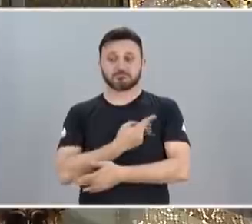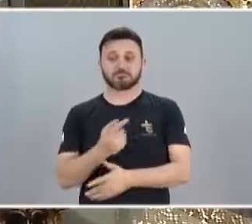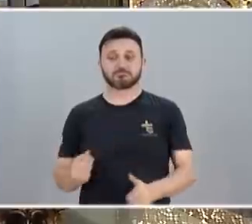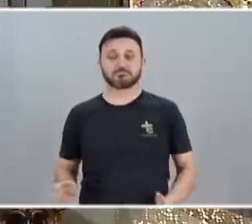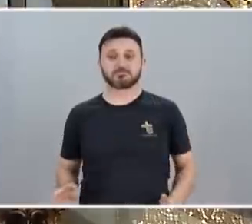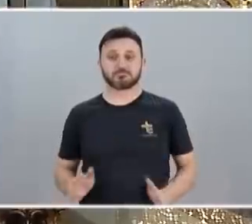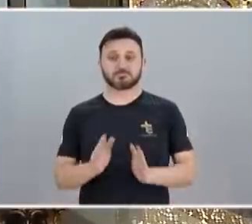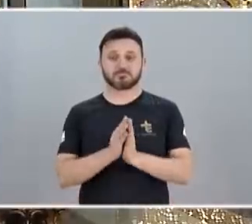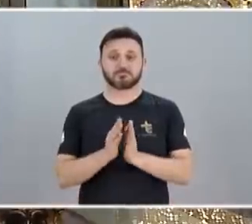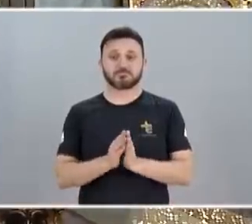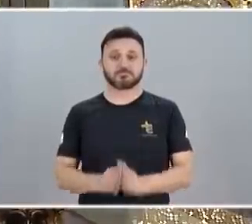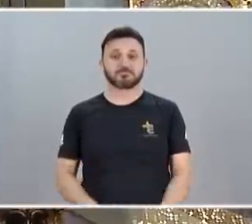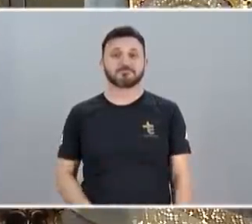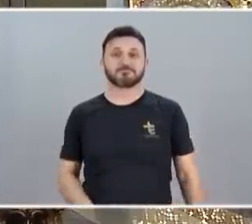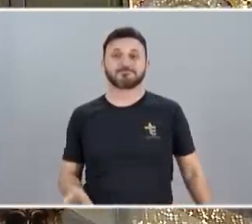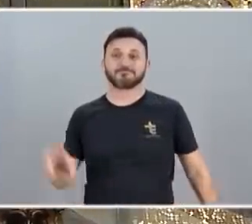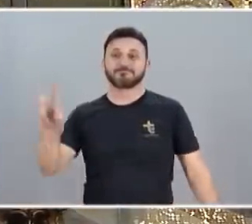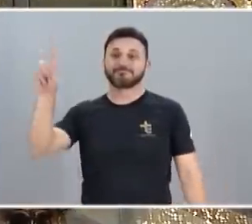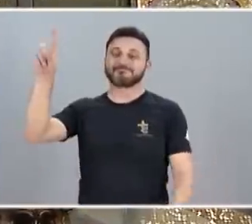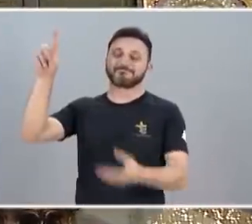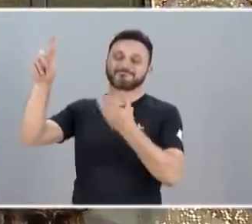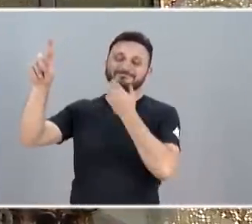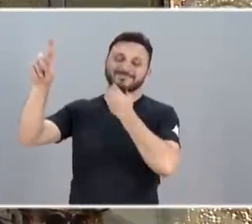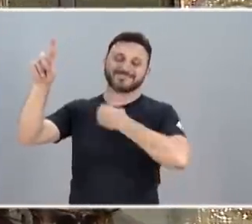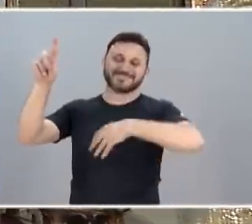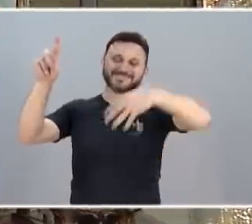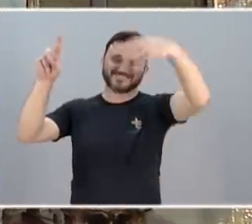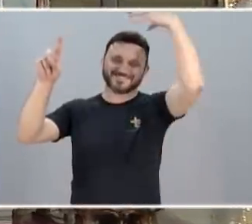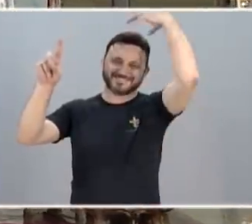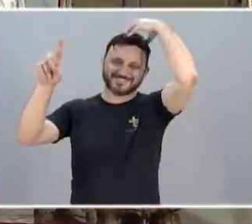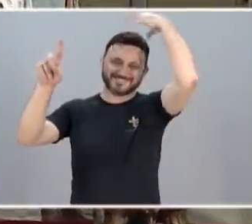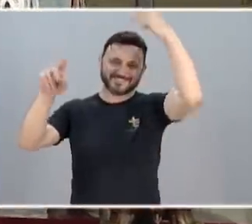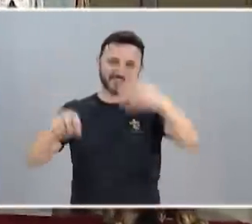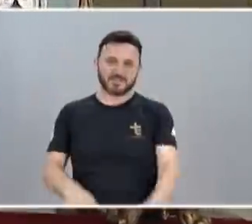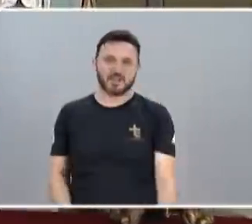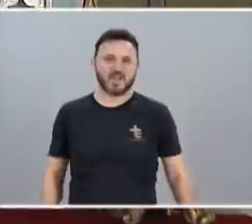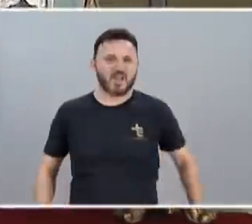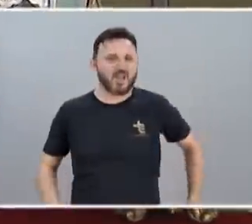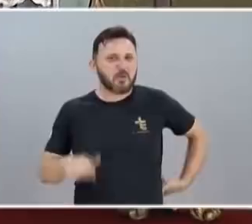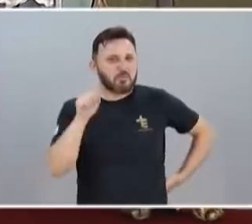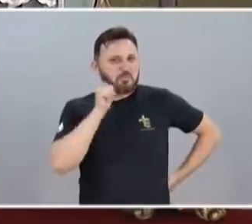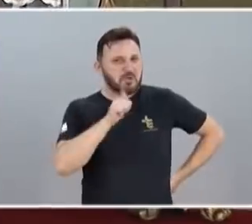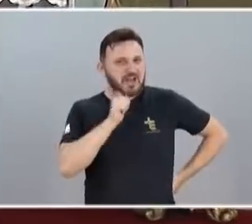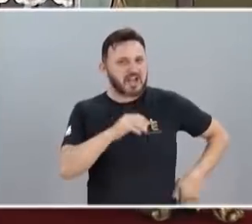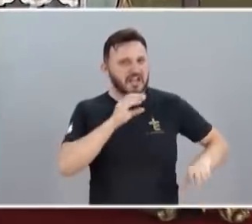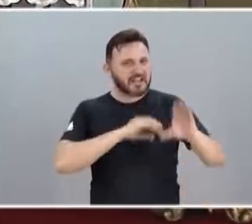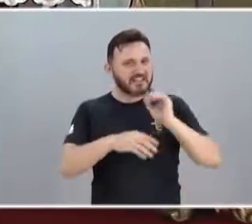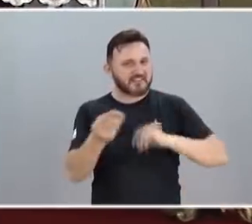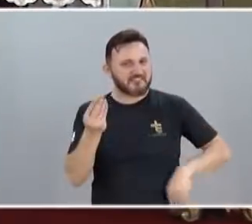Amém. Soberano Deus. Eu não estou ouvindo as mulheres.